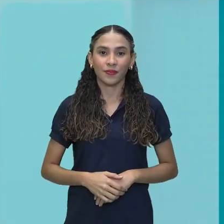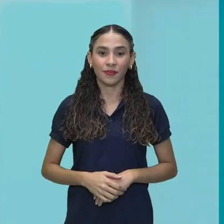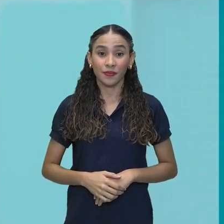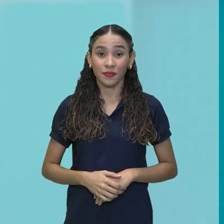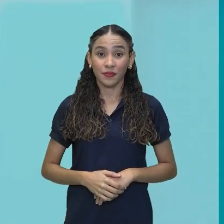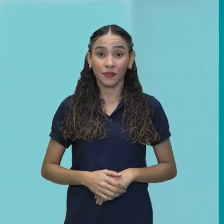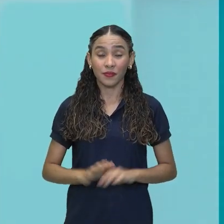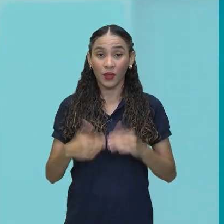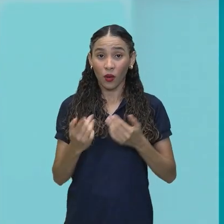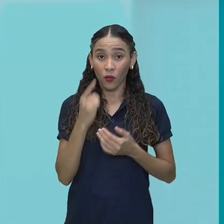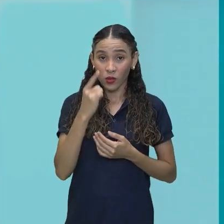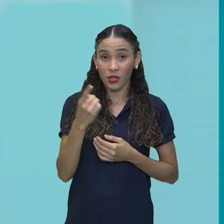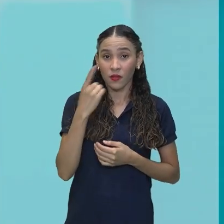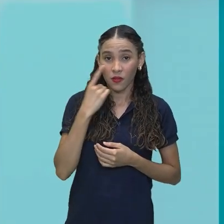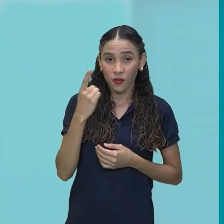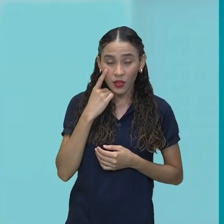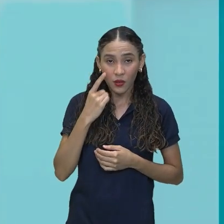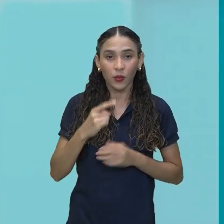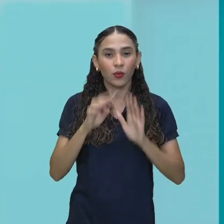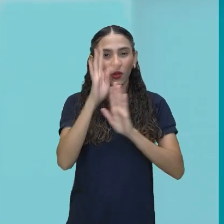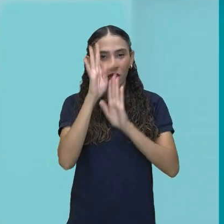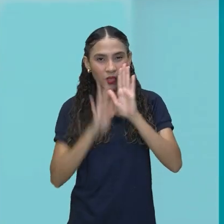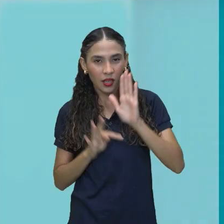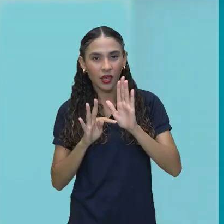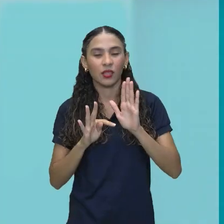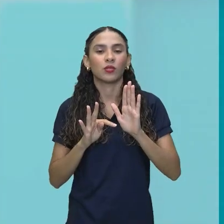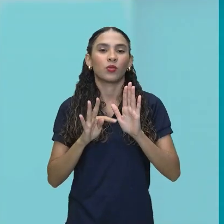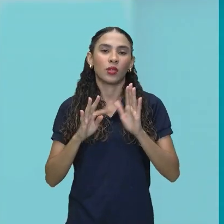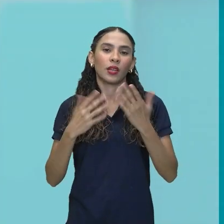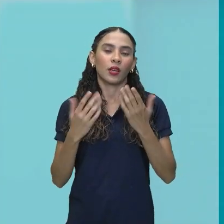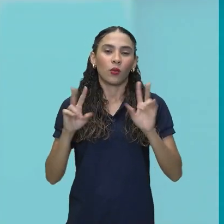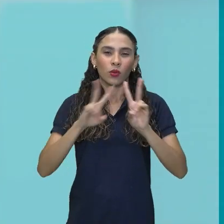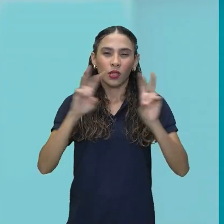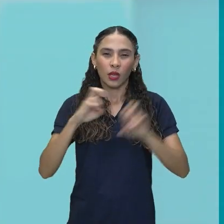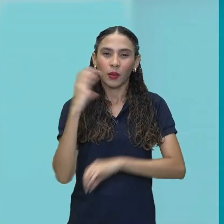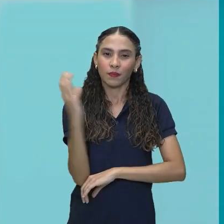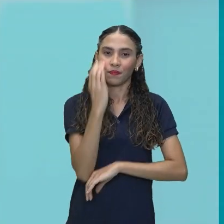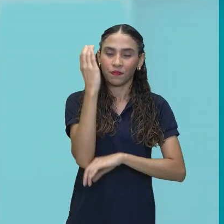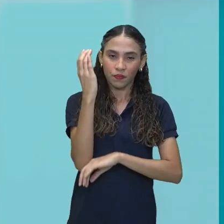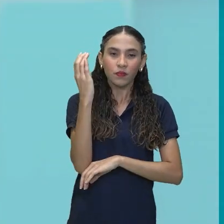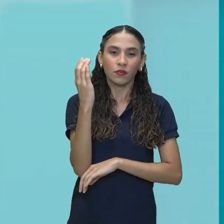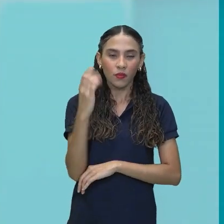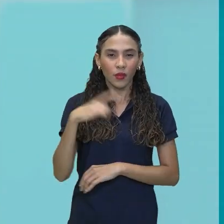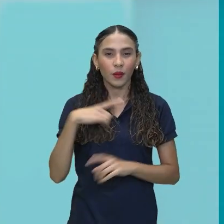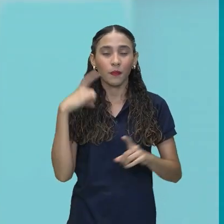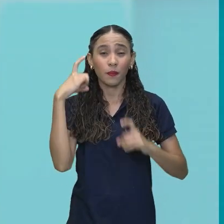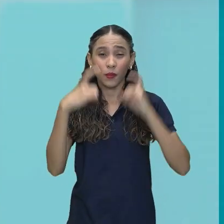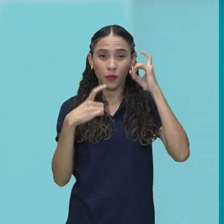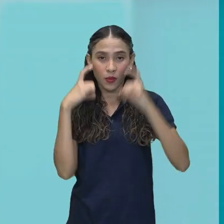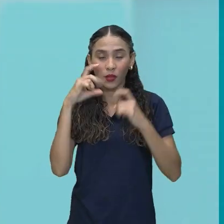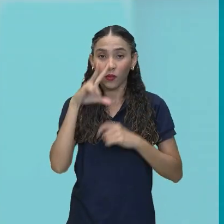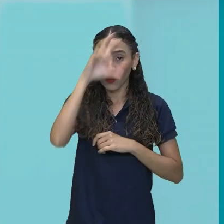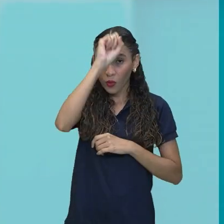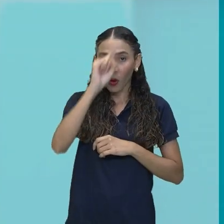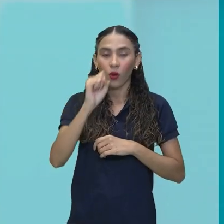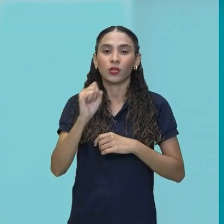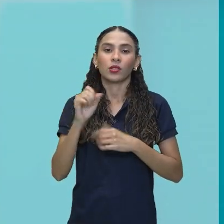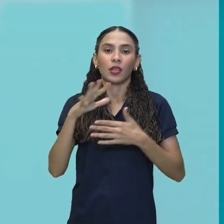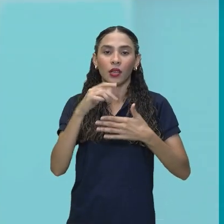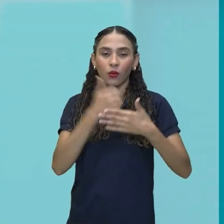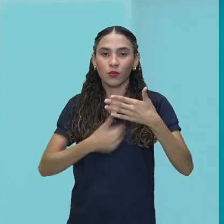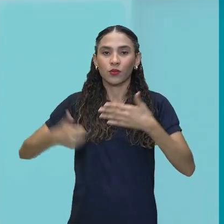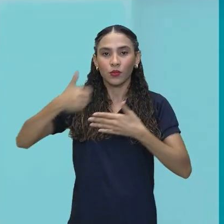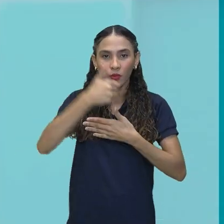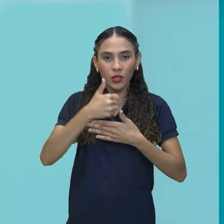Então, vocês viram, né, através desse texto, que essa questão climática é algo que tem preocupado os líderes das nações